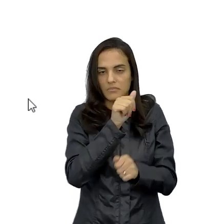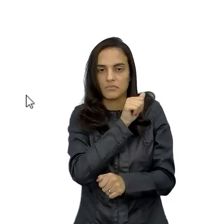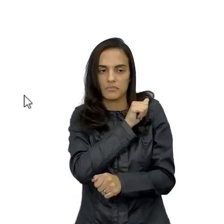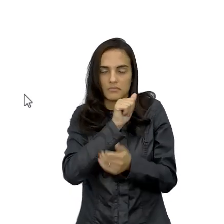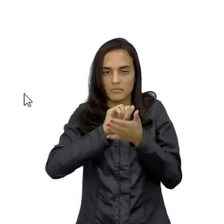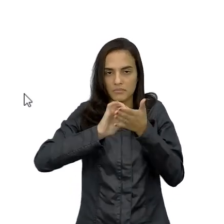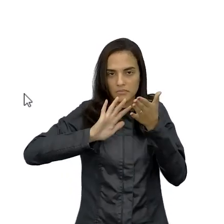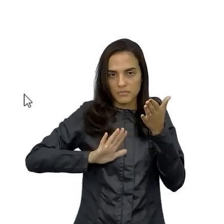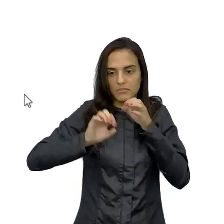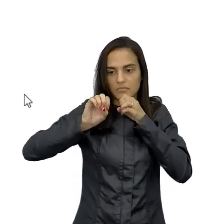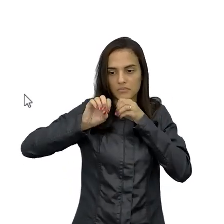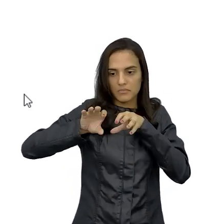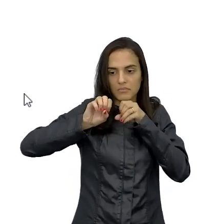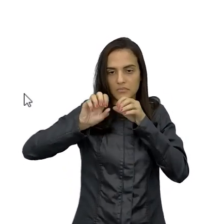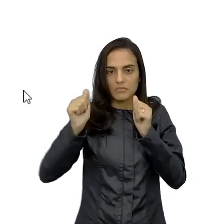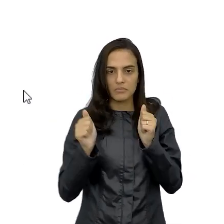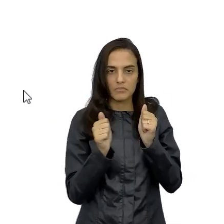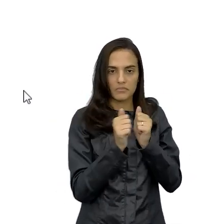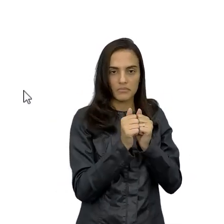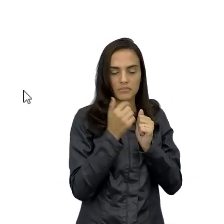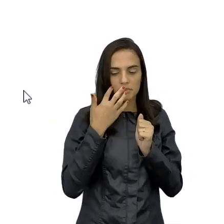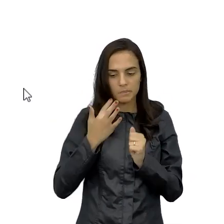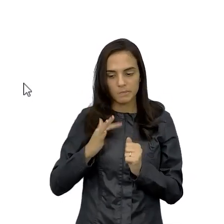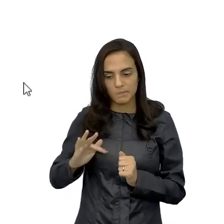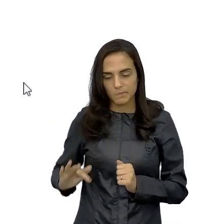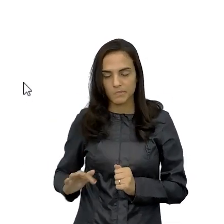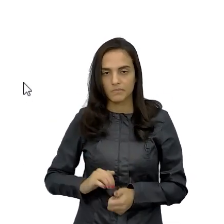de ensino junto às crianças.